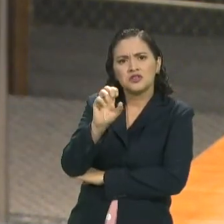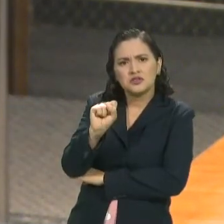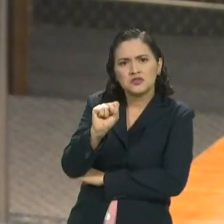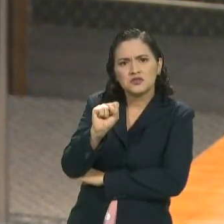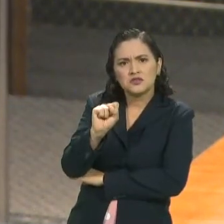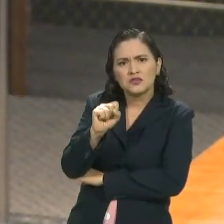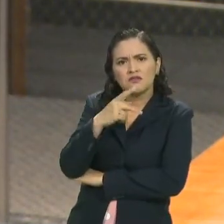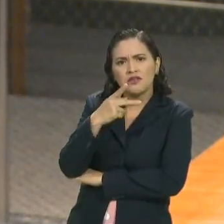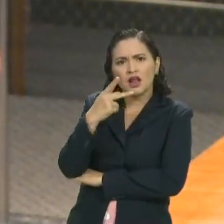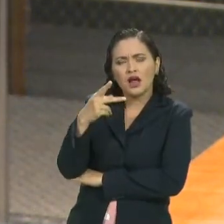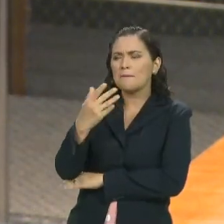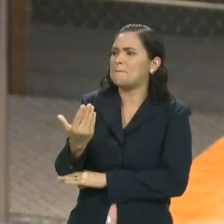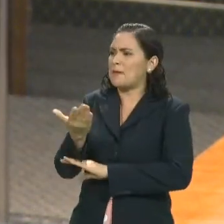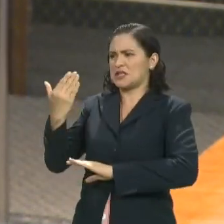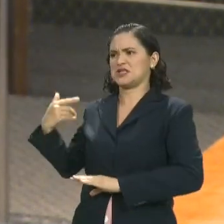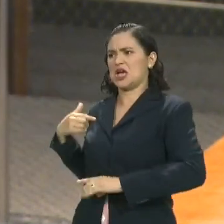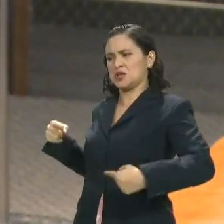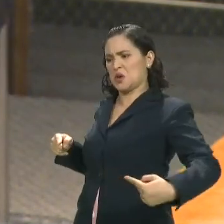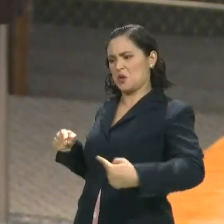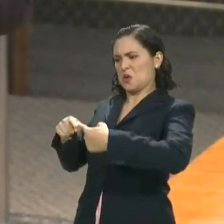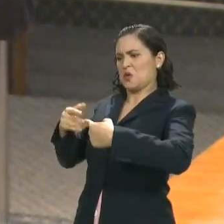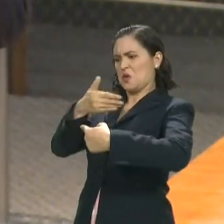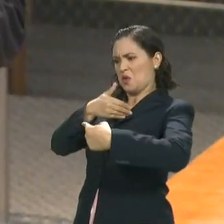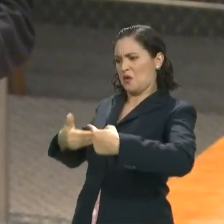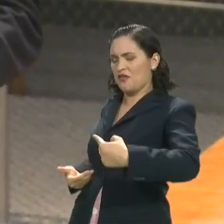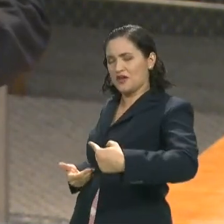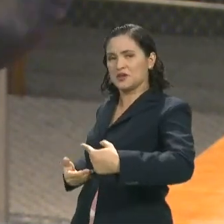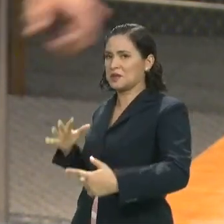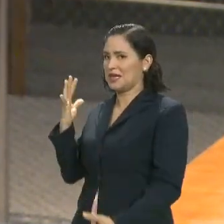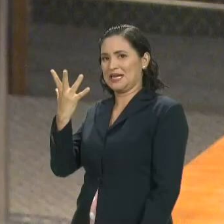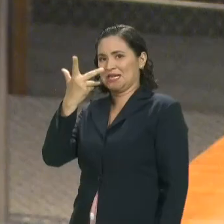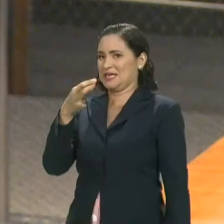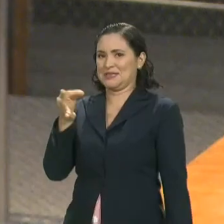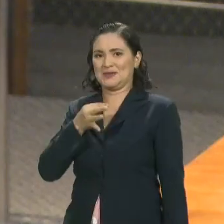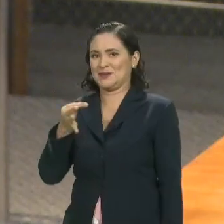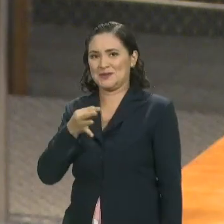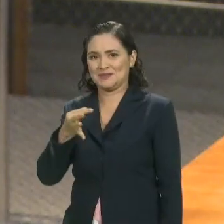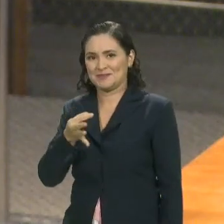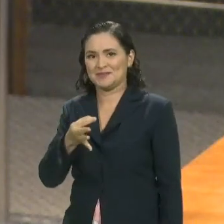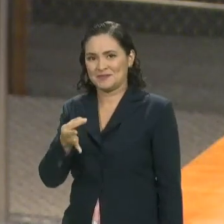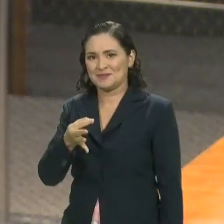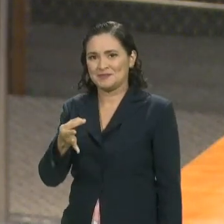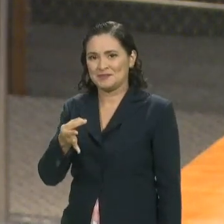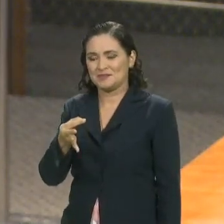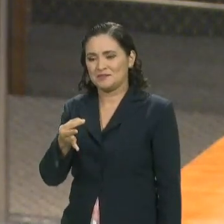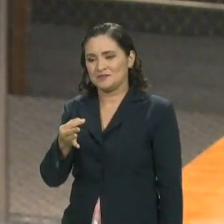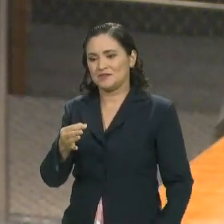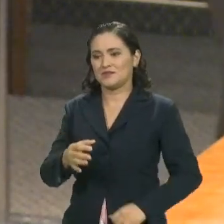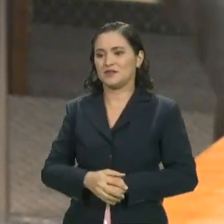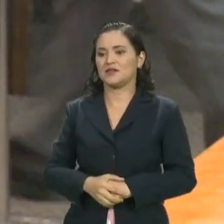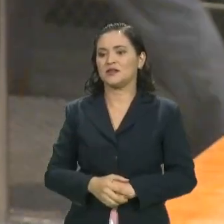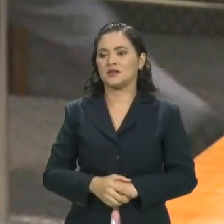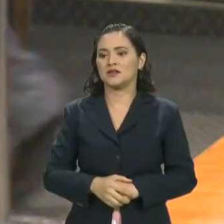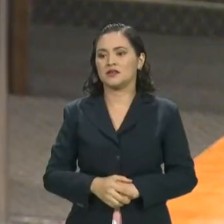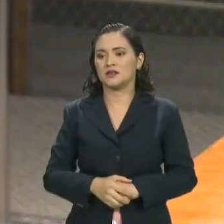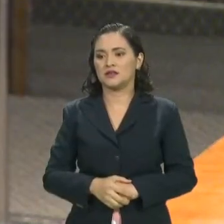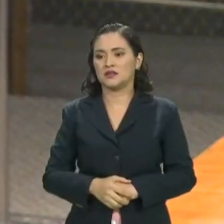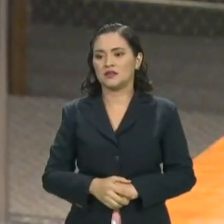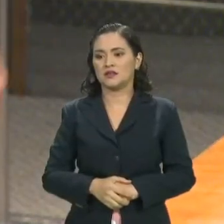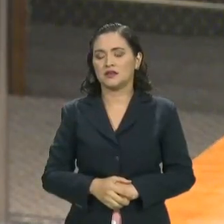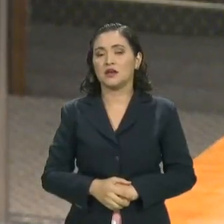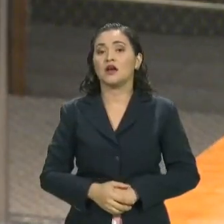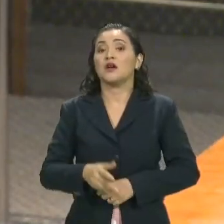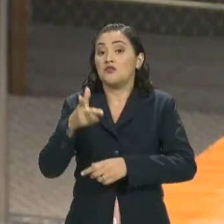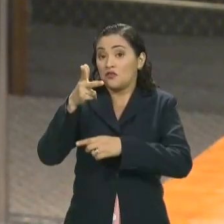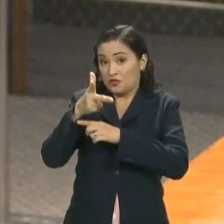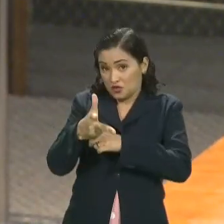linda! Quando eu fazia parte do governo, e as notas taquigráficas, presidente, e os vídeos não me